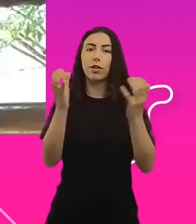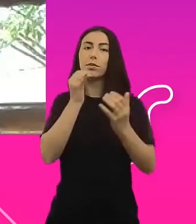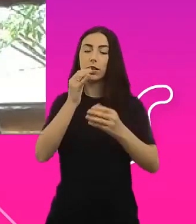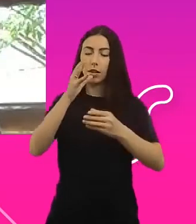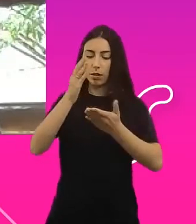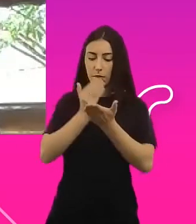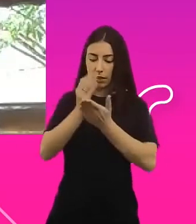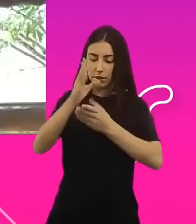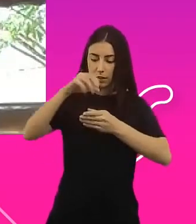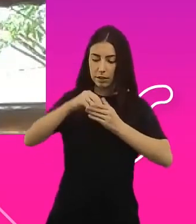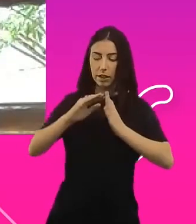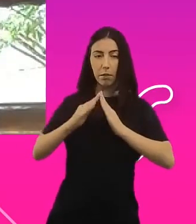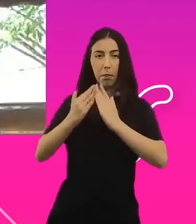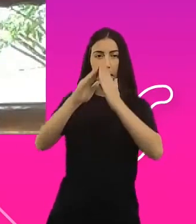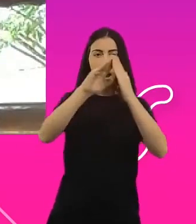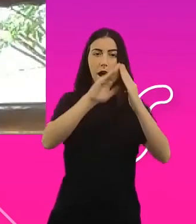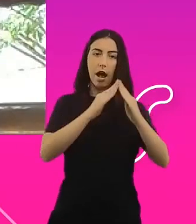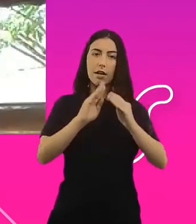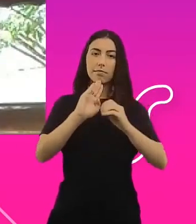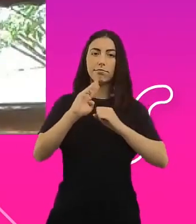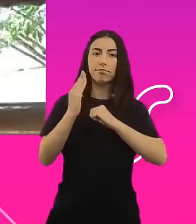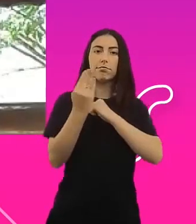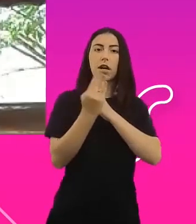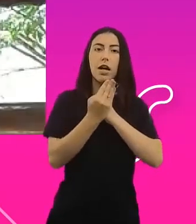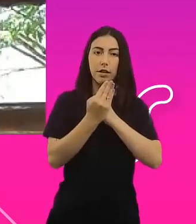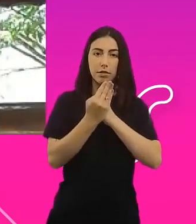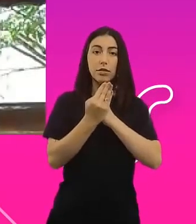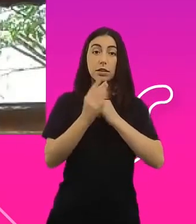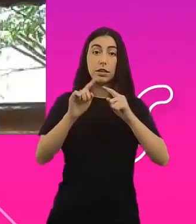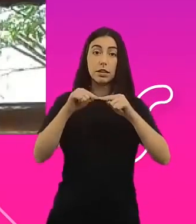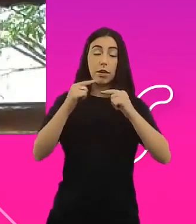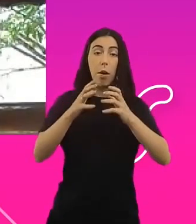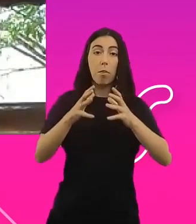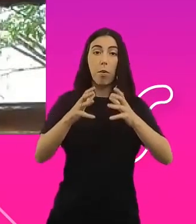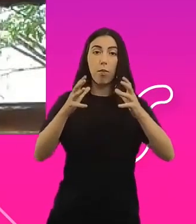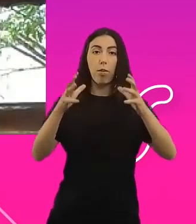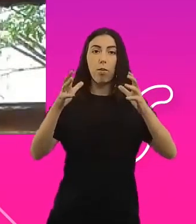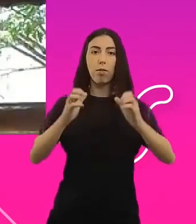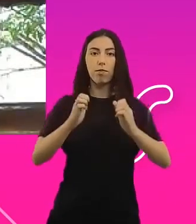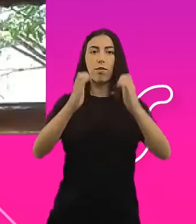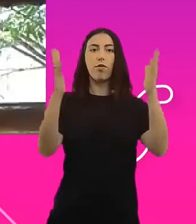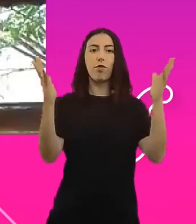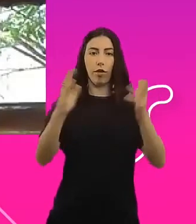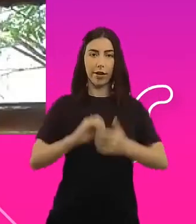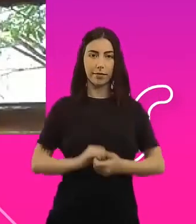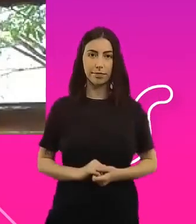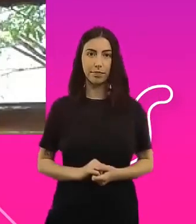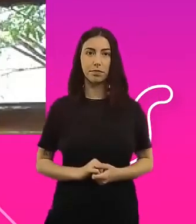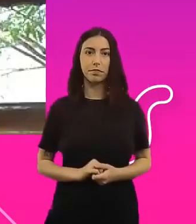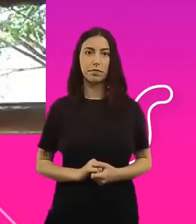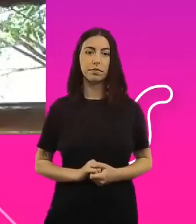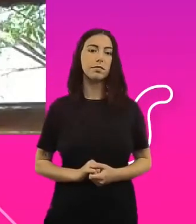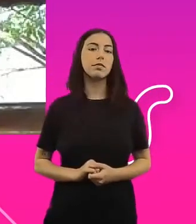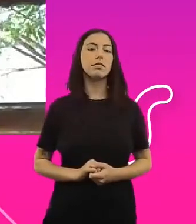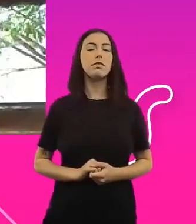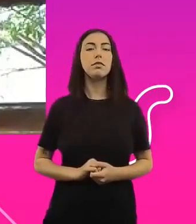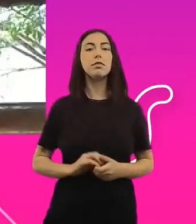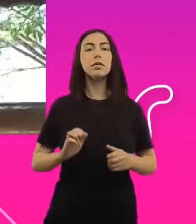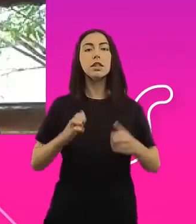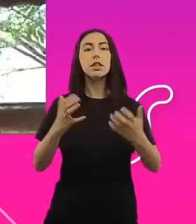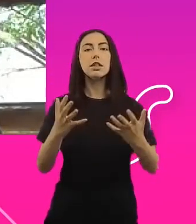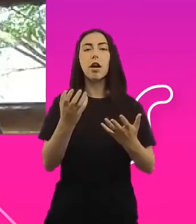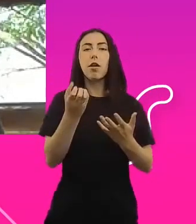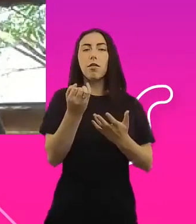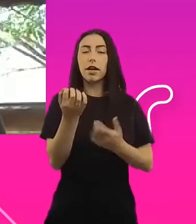dos bairros, né? E aí depois ele se expande. Então, muito recurso tem sido investido, né, para a